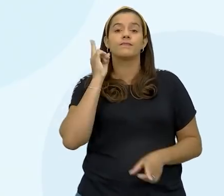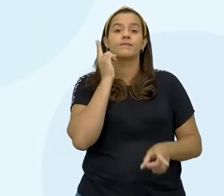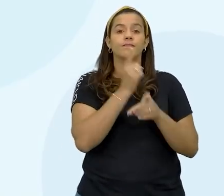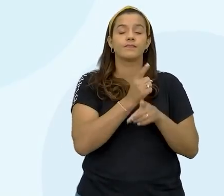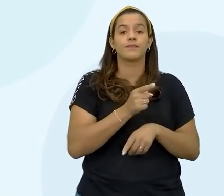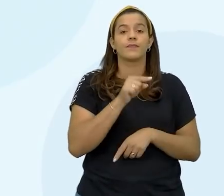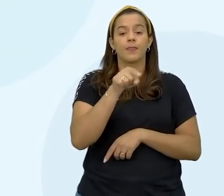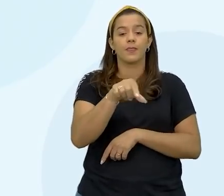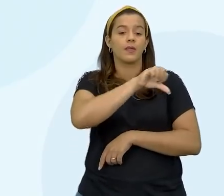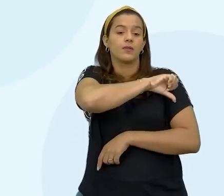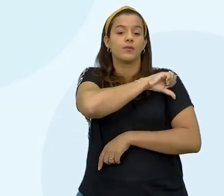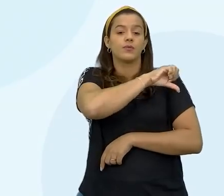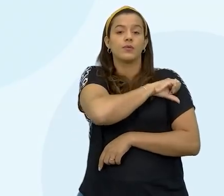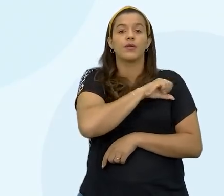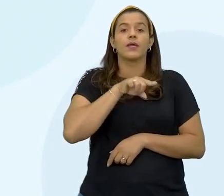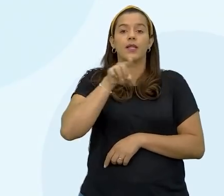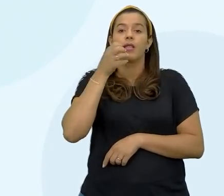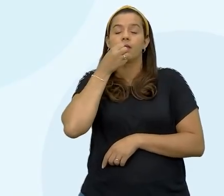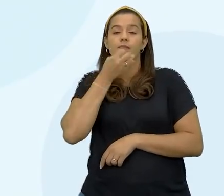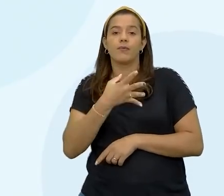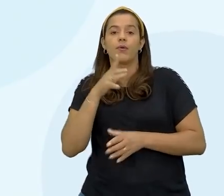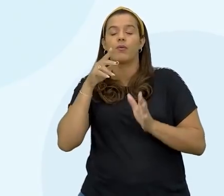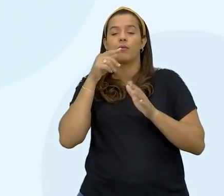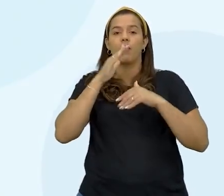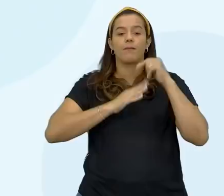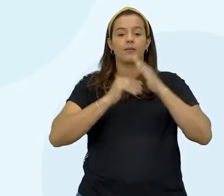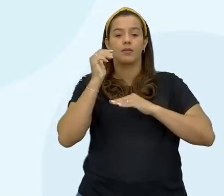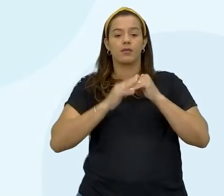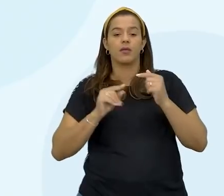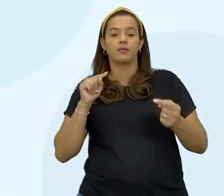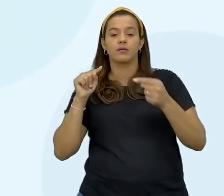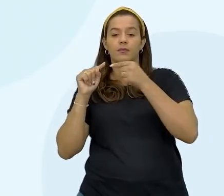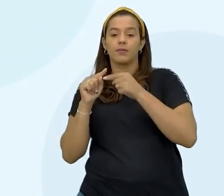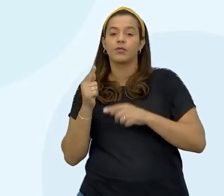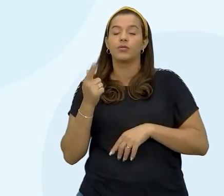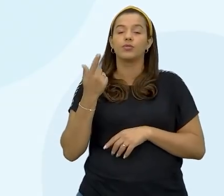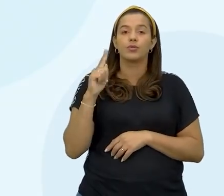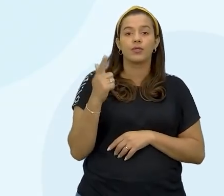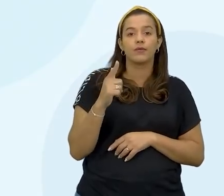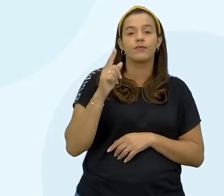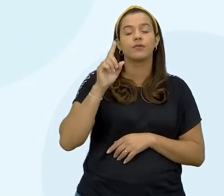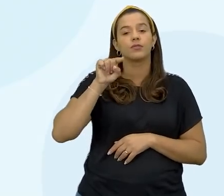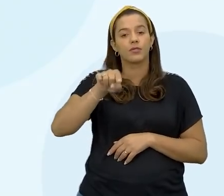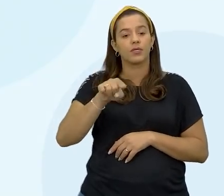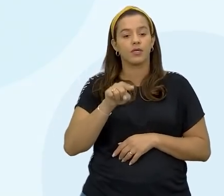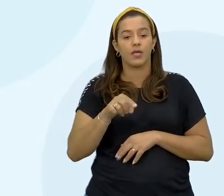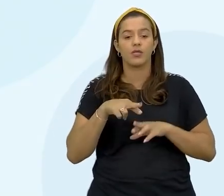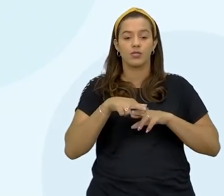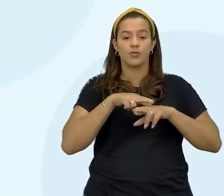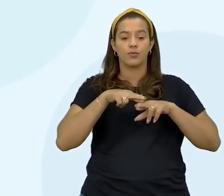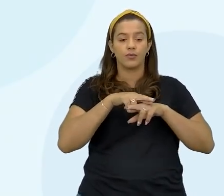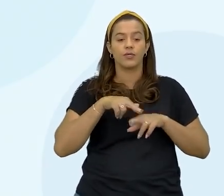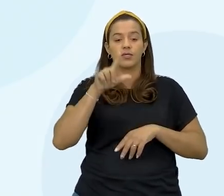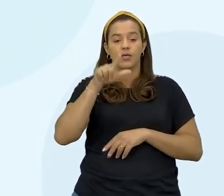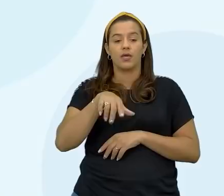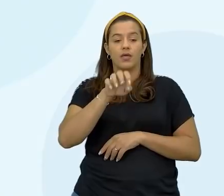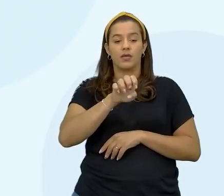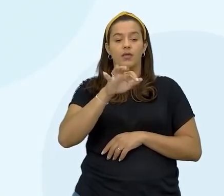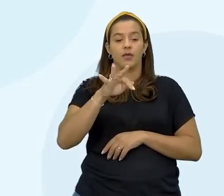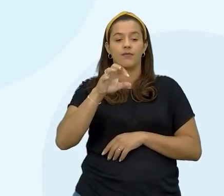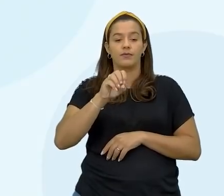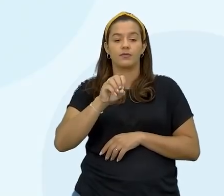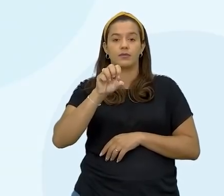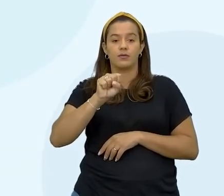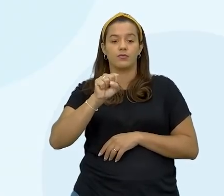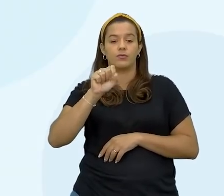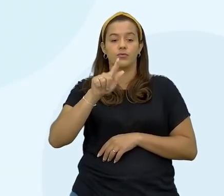9º ano era interessante trabalhar com essa habilidade aqui de geografia de retomada, que é a habilidade EF08, ou seja,